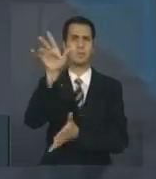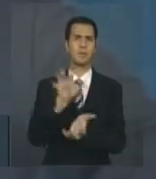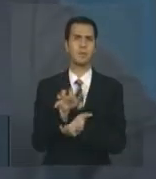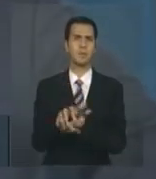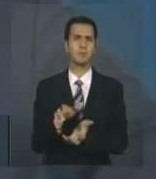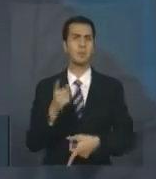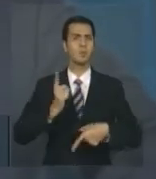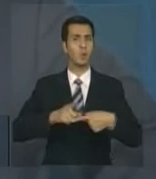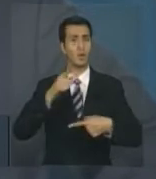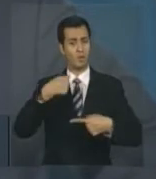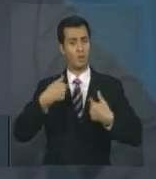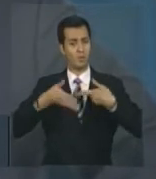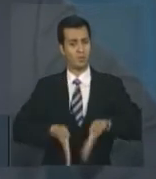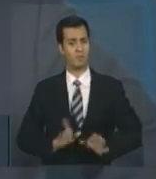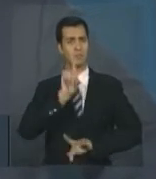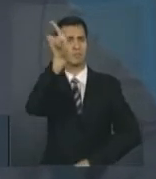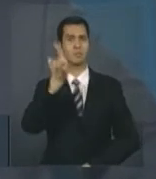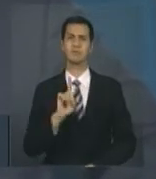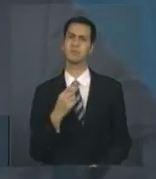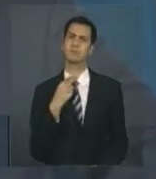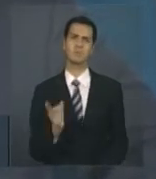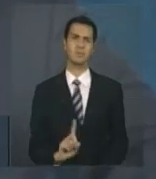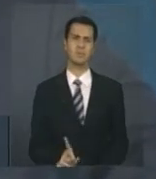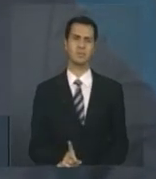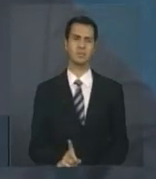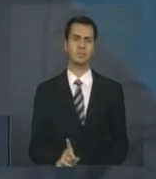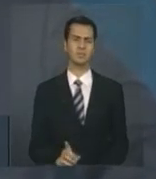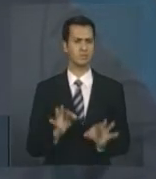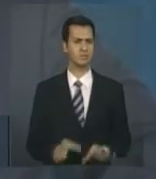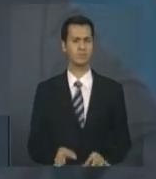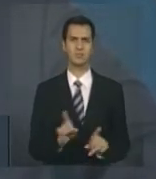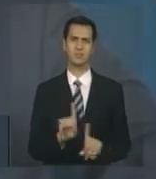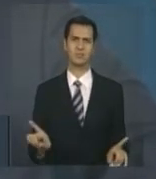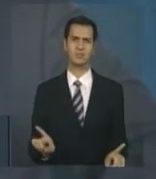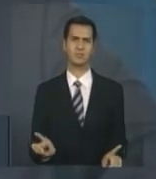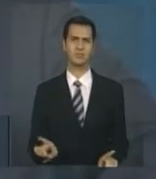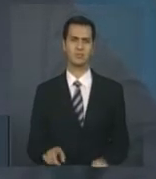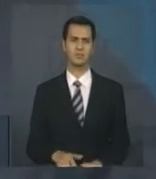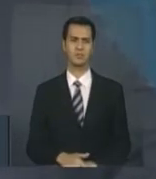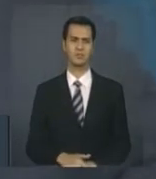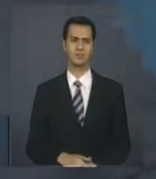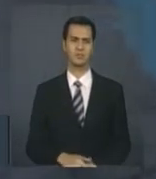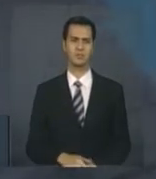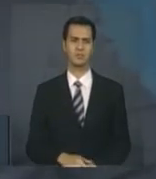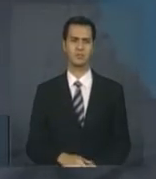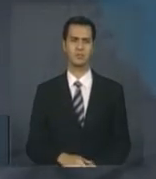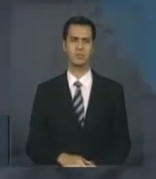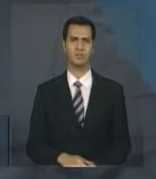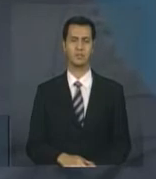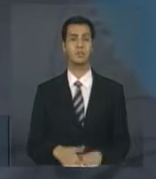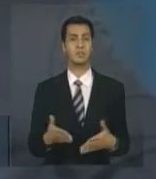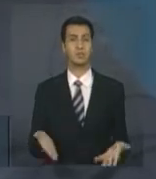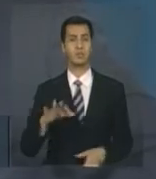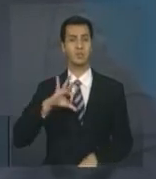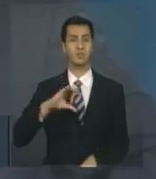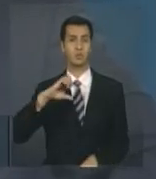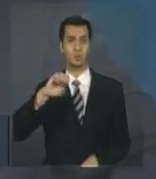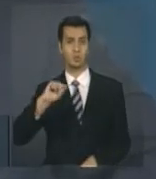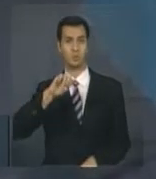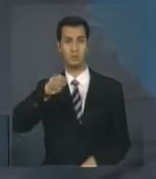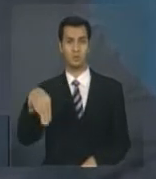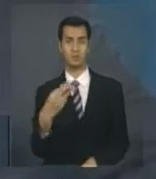estado do ministro. Não é correto, não é justo. Então, desses 98